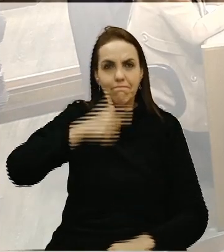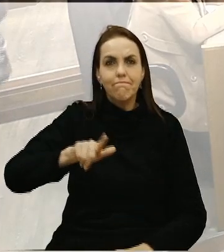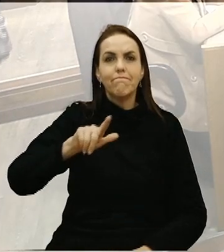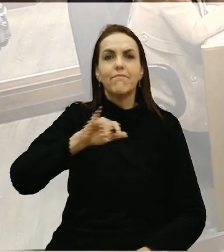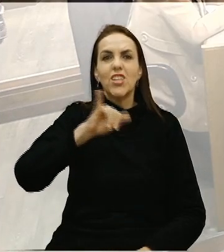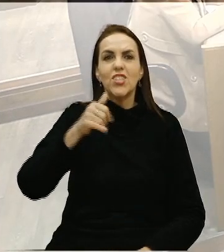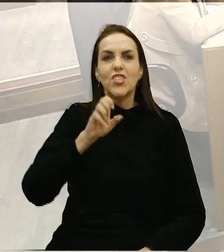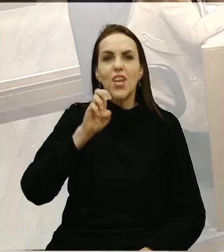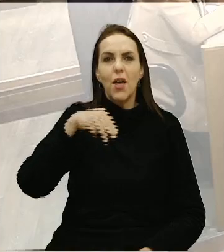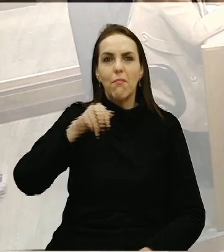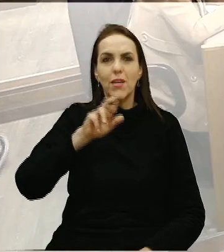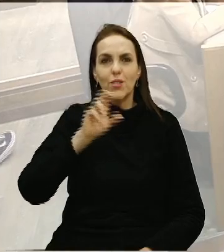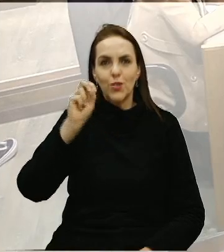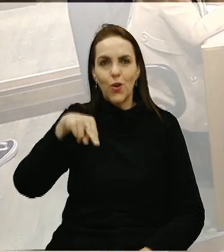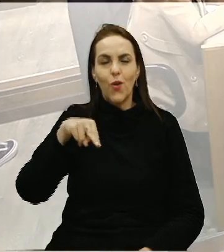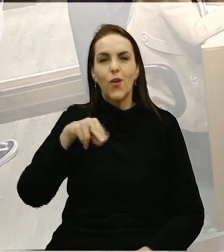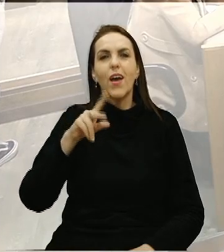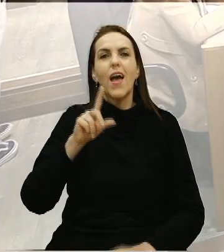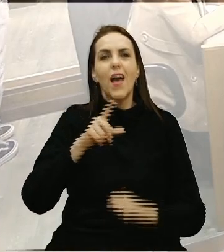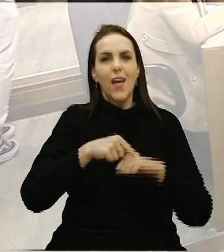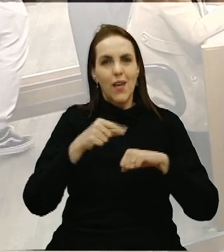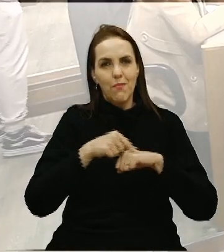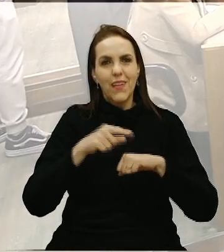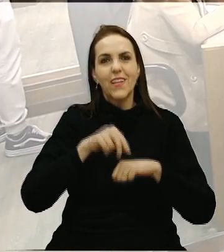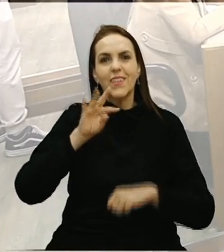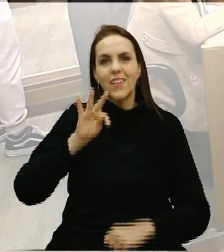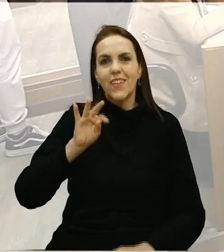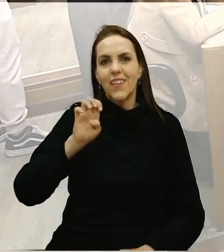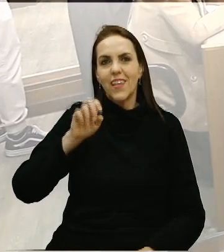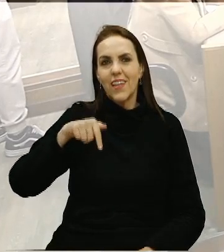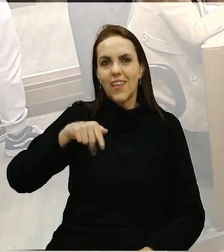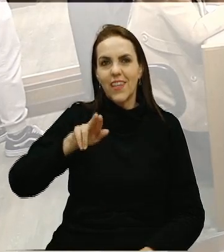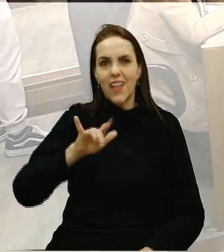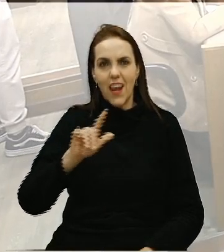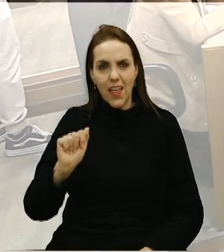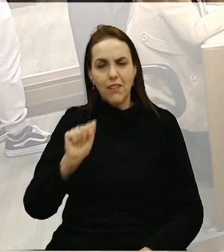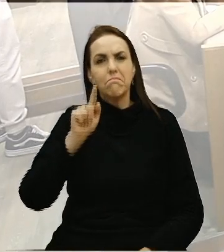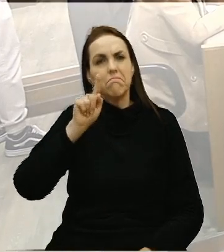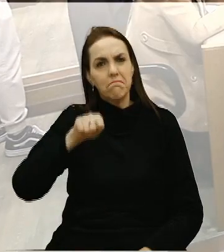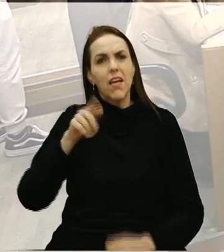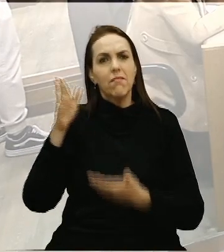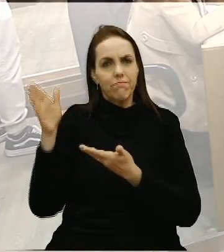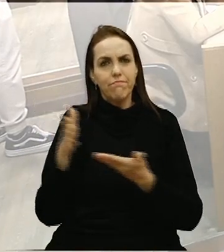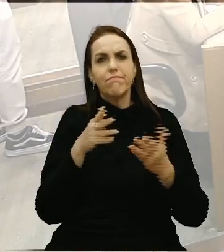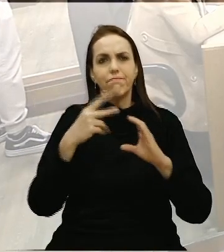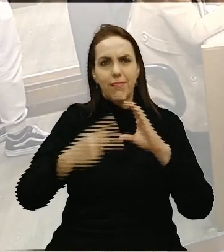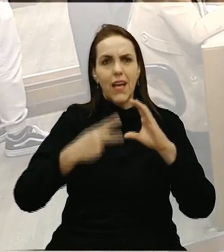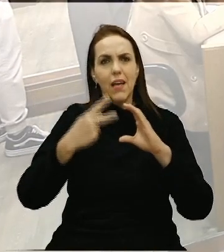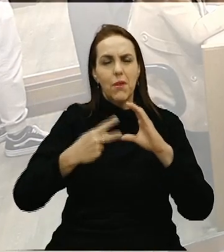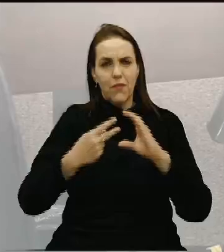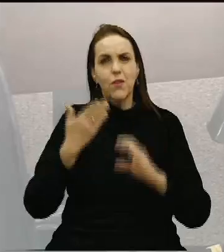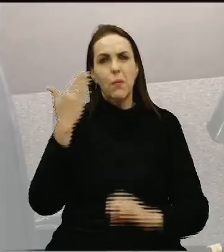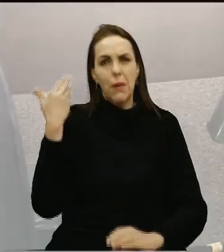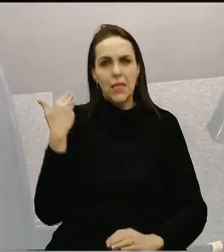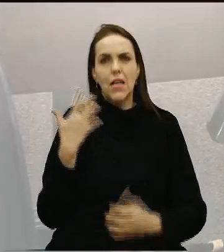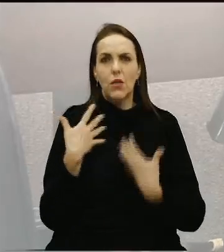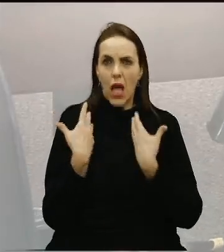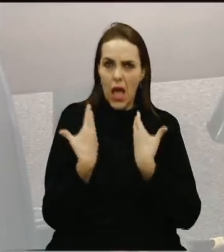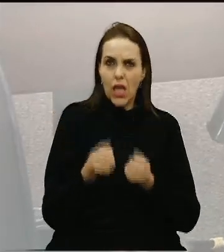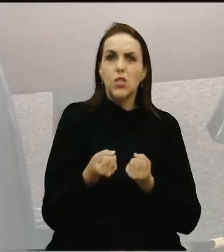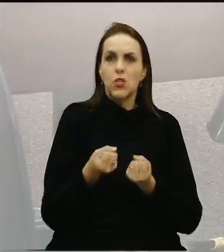por Tequila, pela excepcional passagem aqui pela Câmara de Vereadores quando assumiu sua